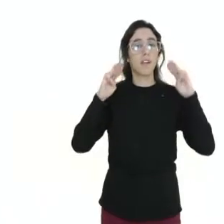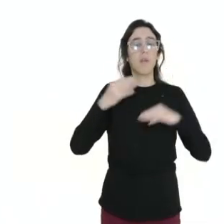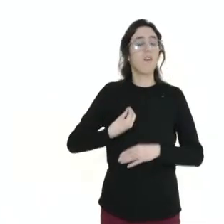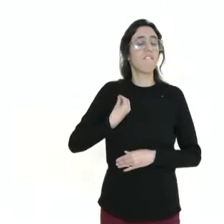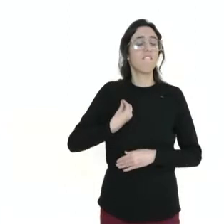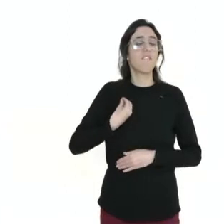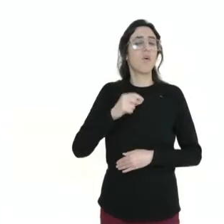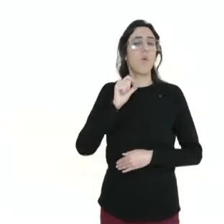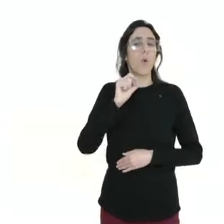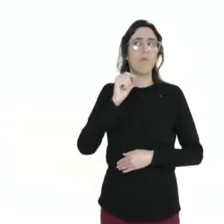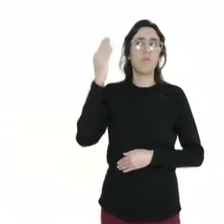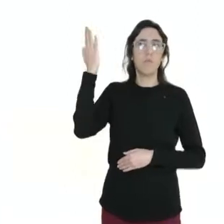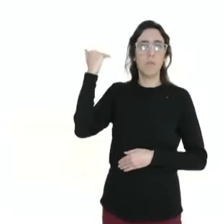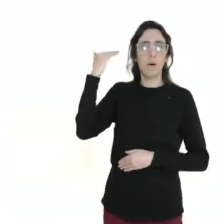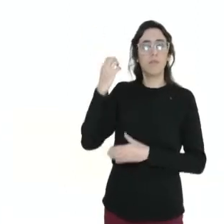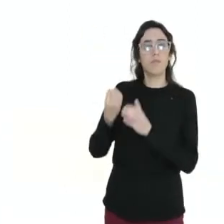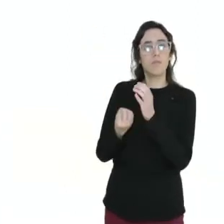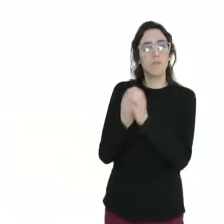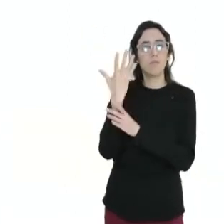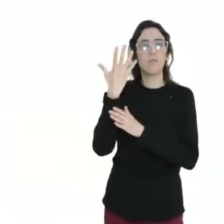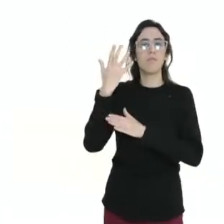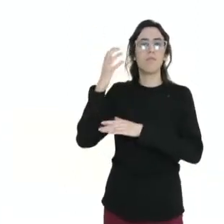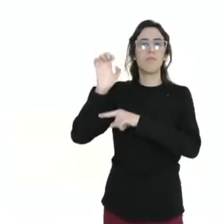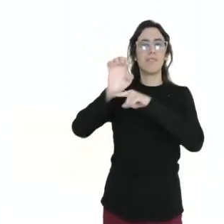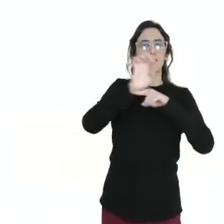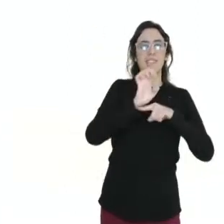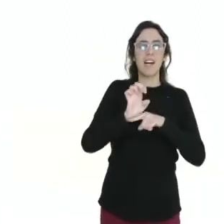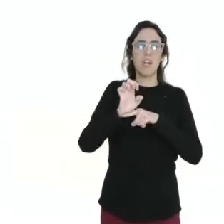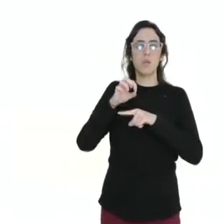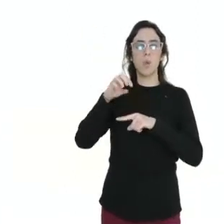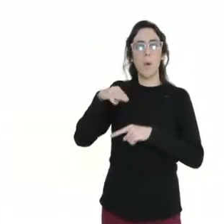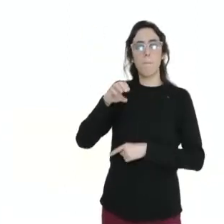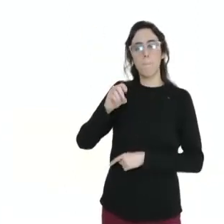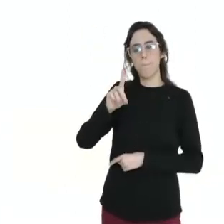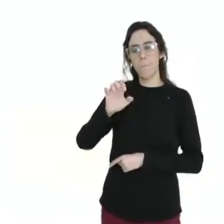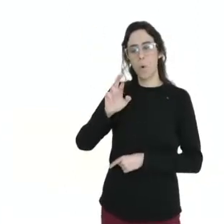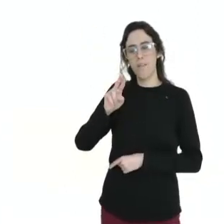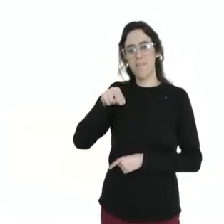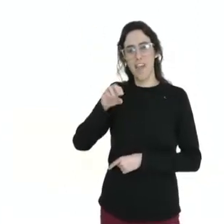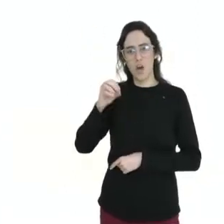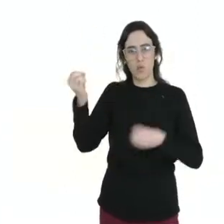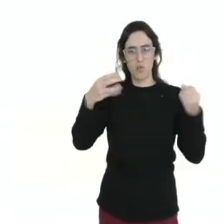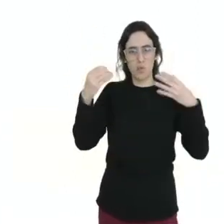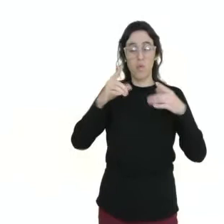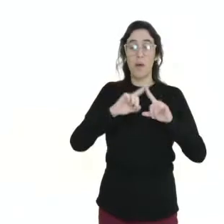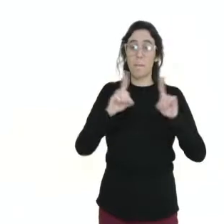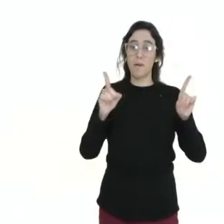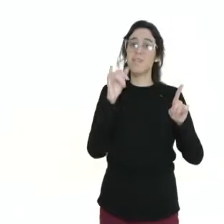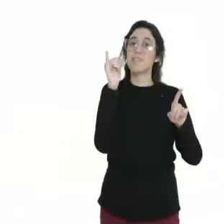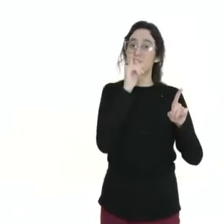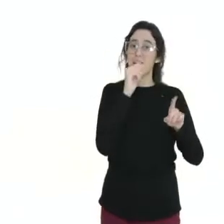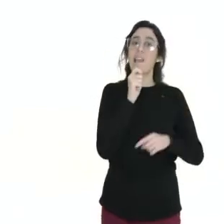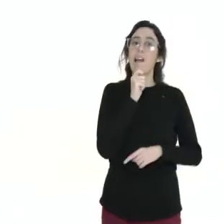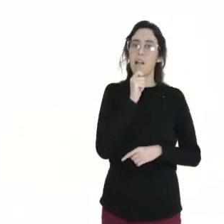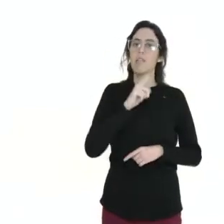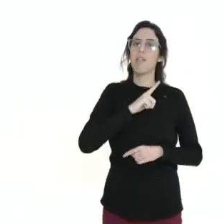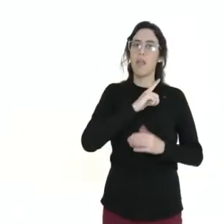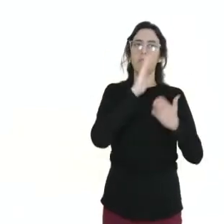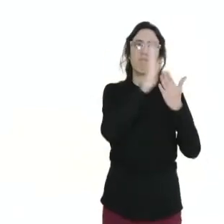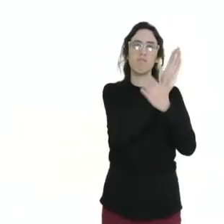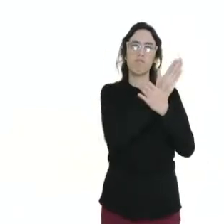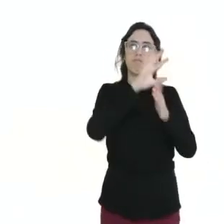contexto da formação dos estados modernos, mas a Itália continuava fragmentada em principados, com as